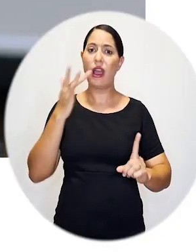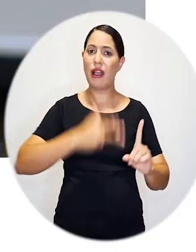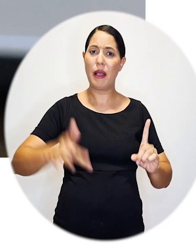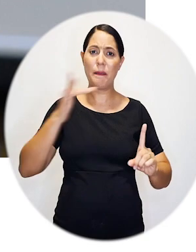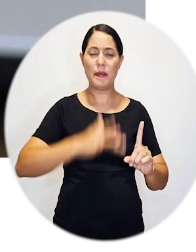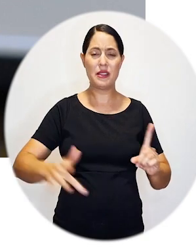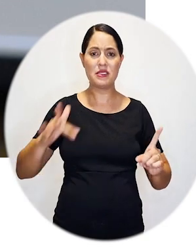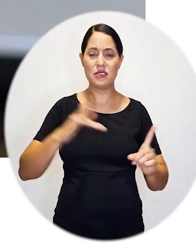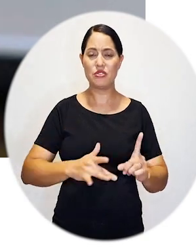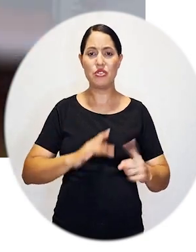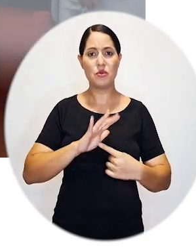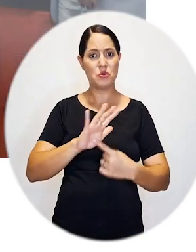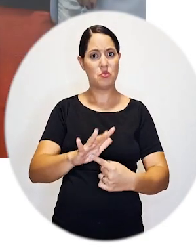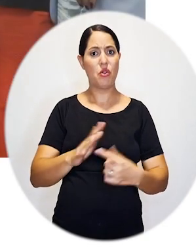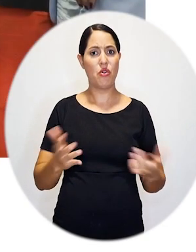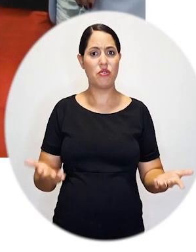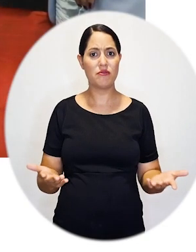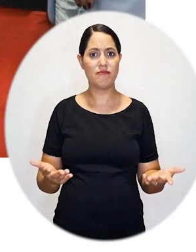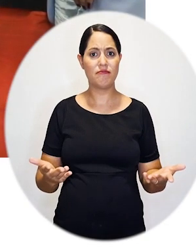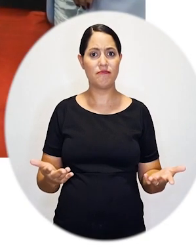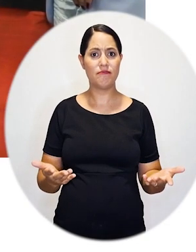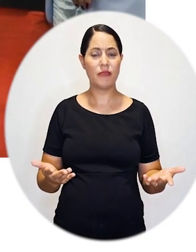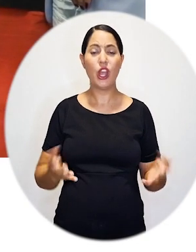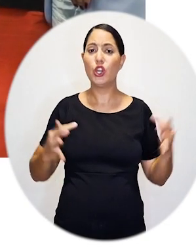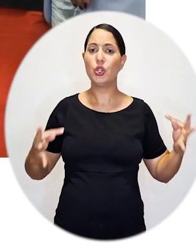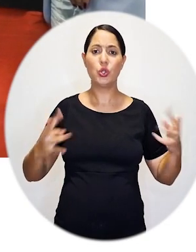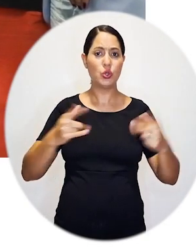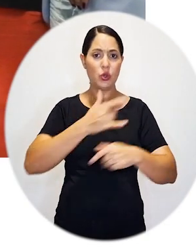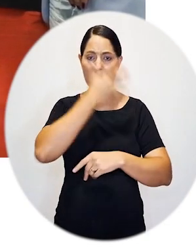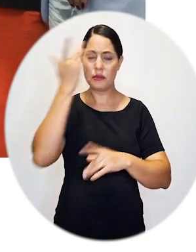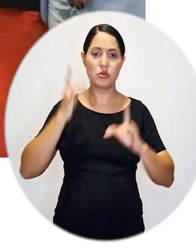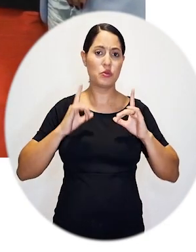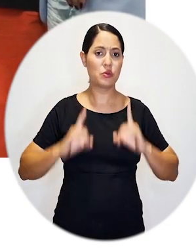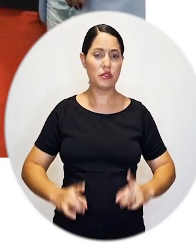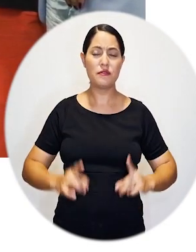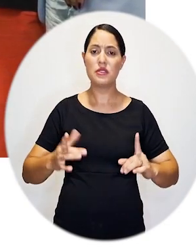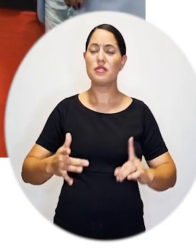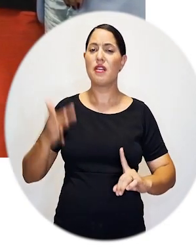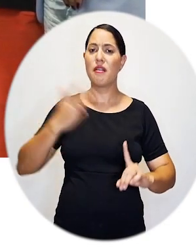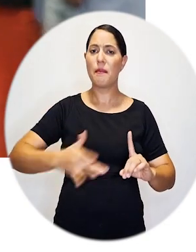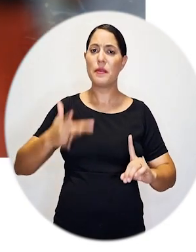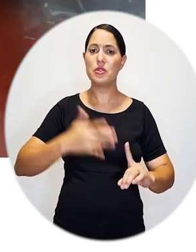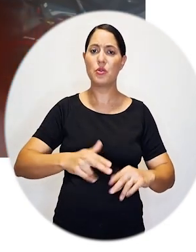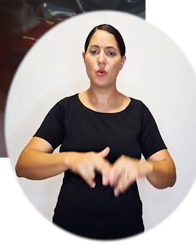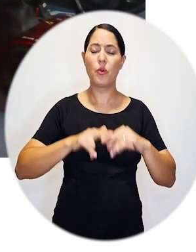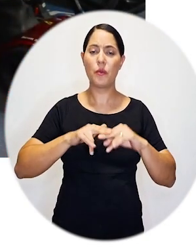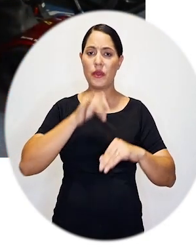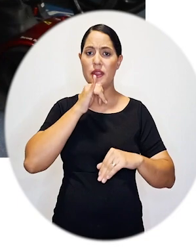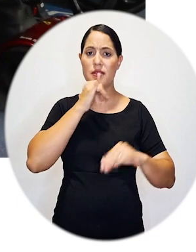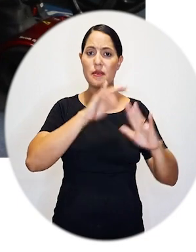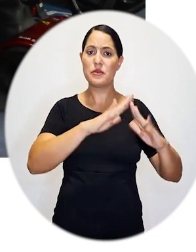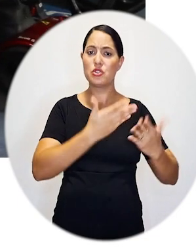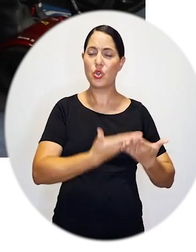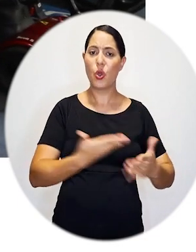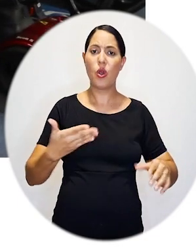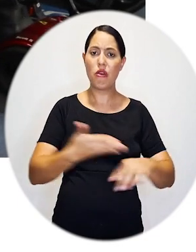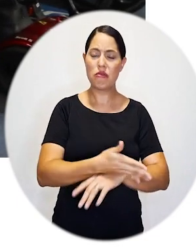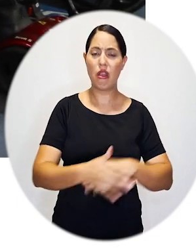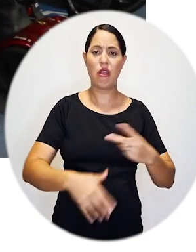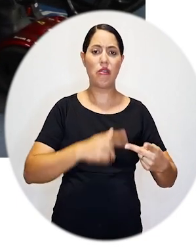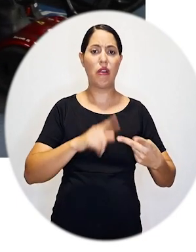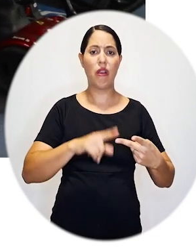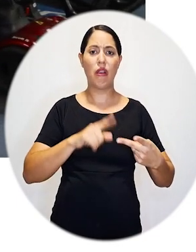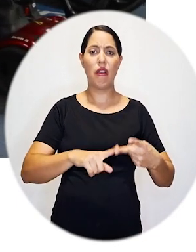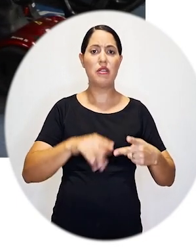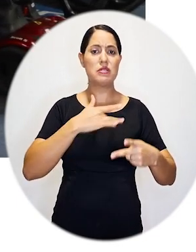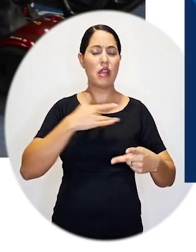do capacitismo. E isso é gritante na vida de todas as pessoas, diariamente, seja no acesso à escola,